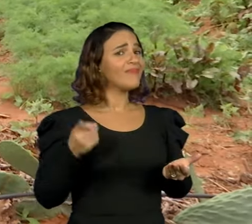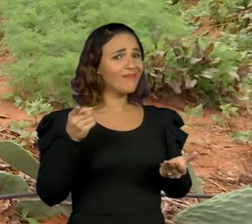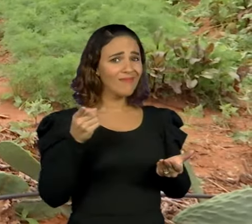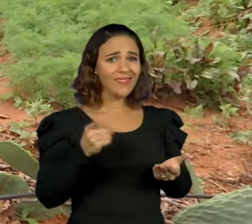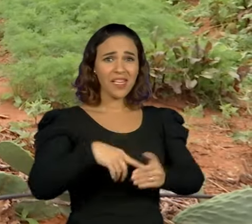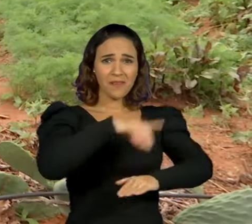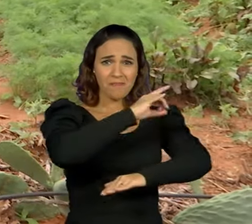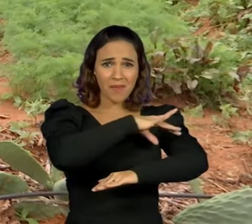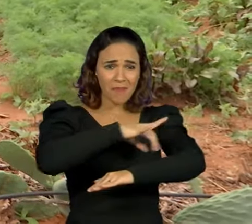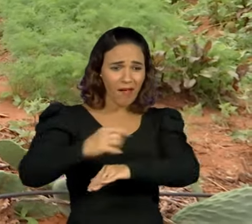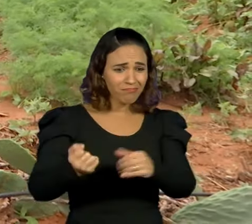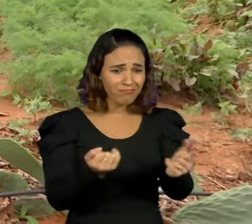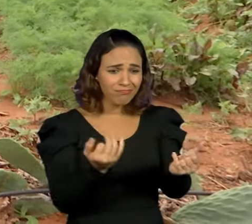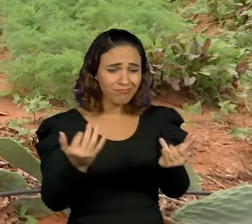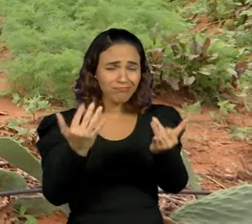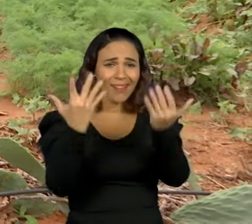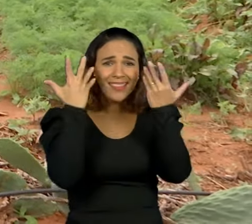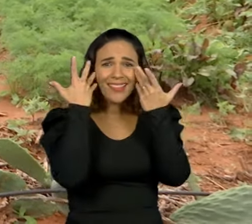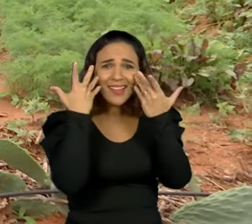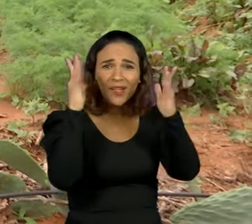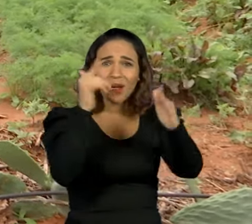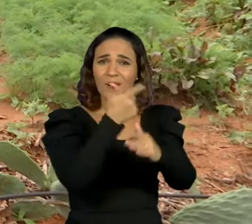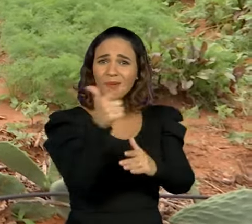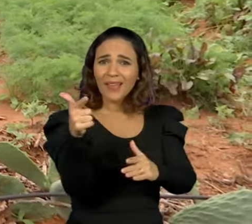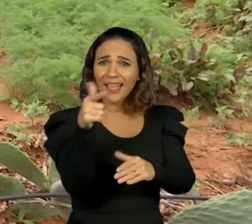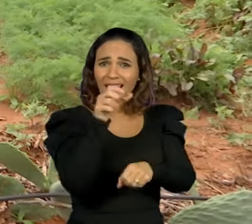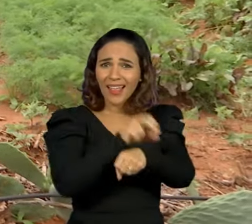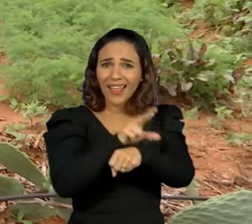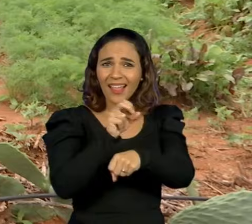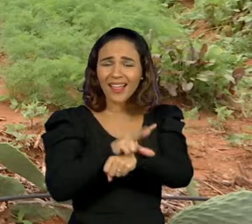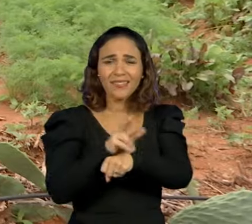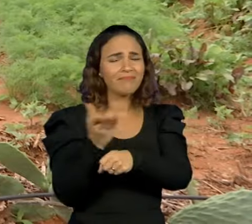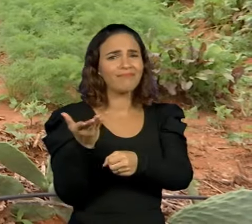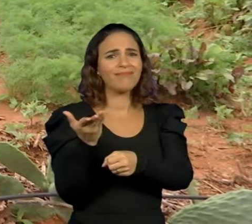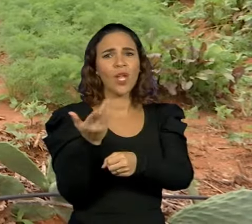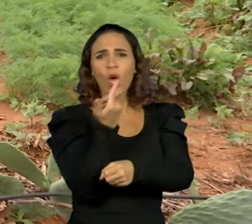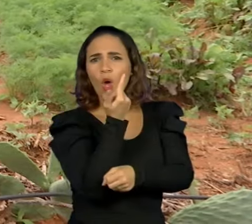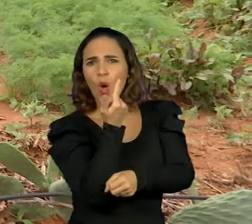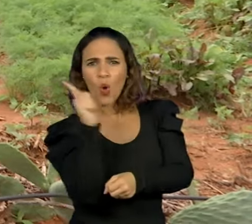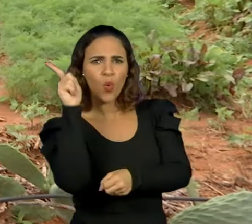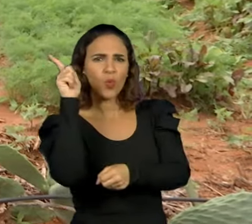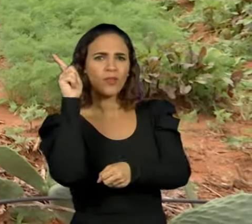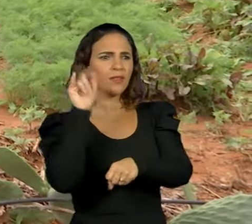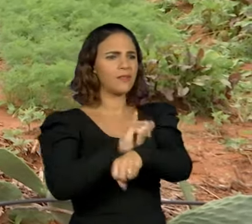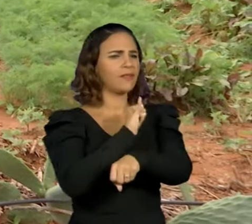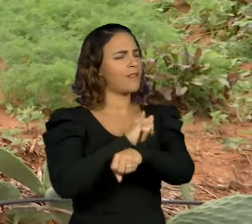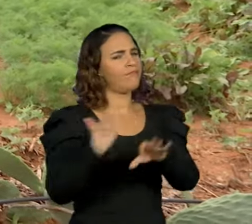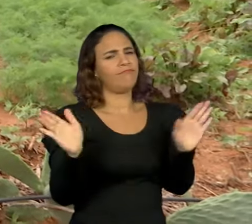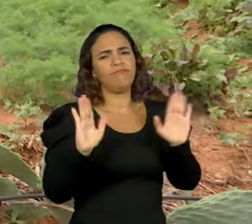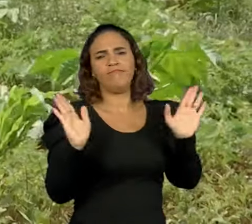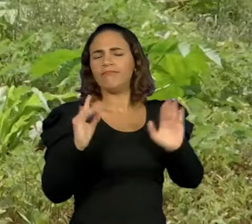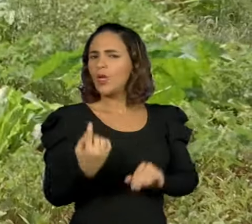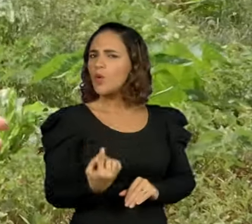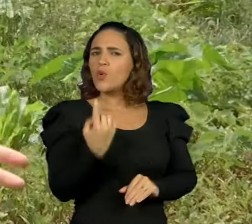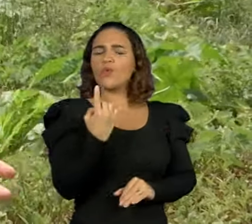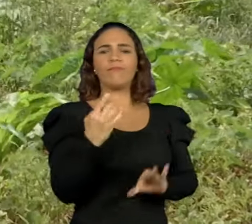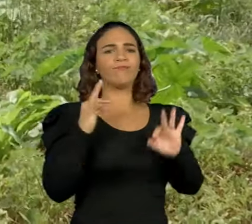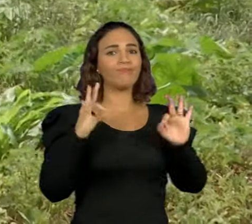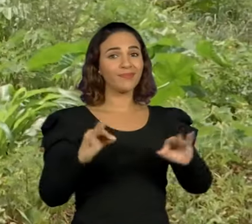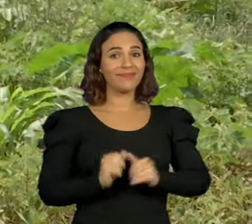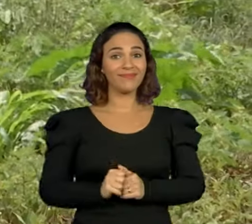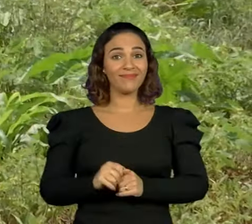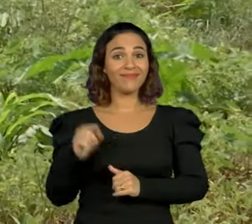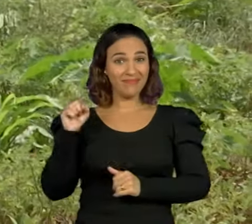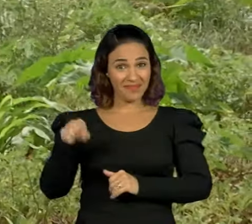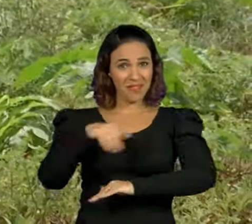orgânico para a gente, para mim não existe outra possibilidade que não seja orgânico. A produção orgânica